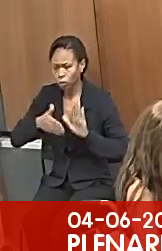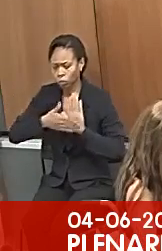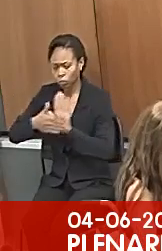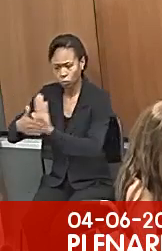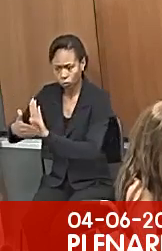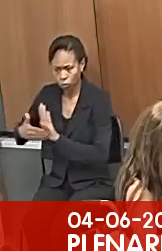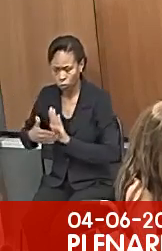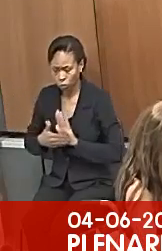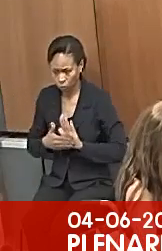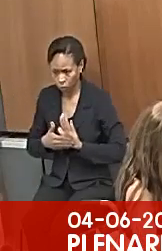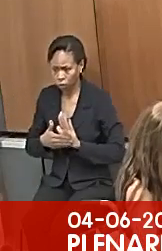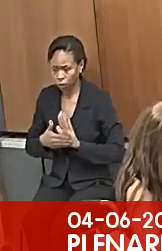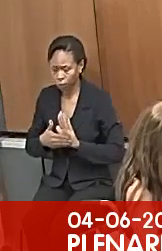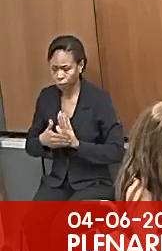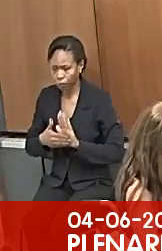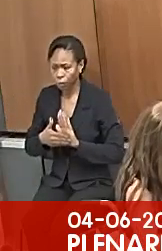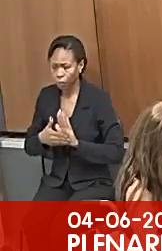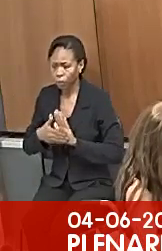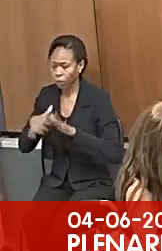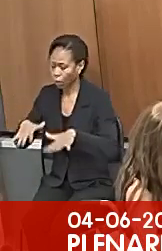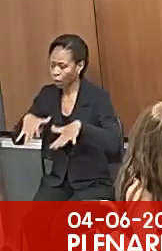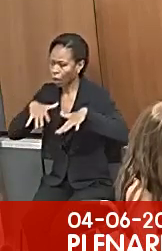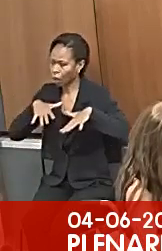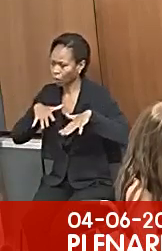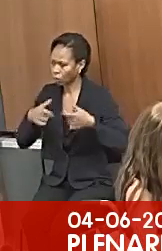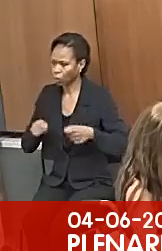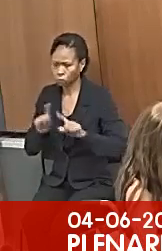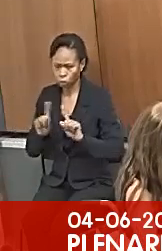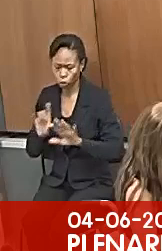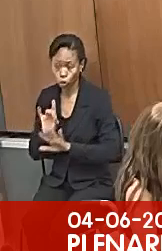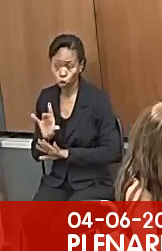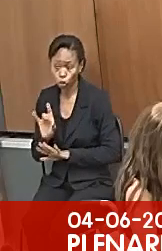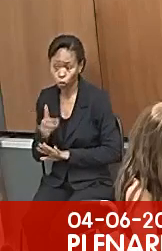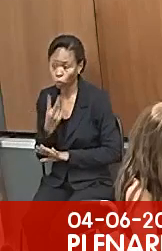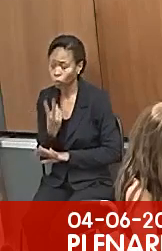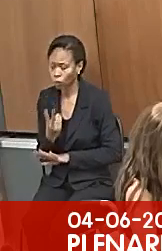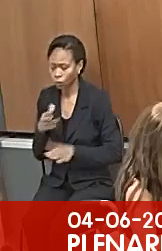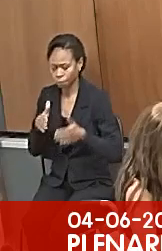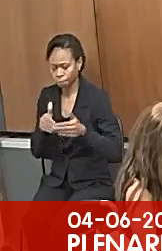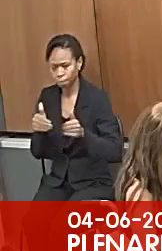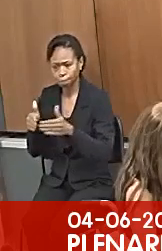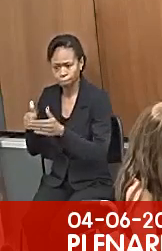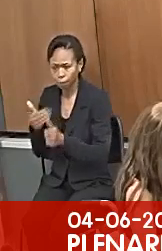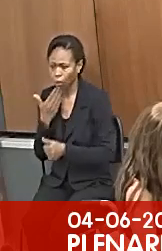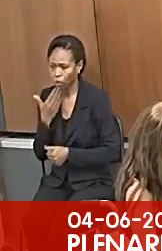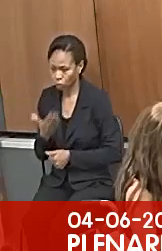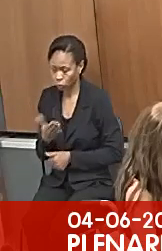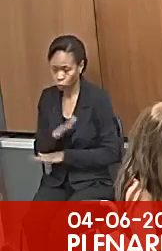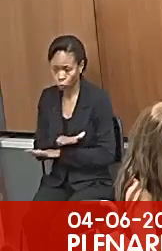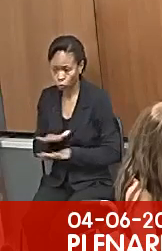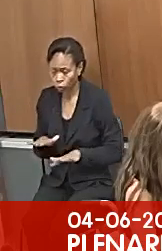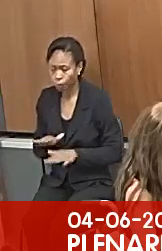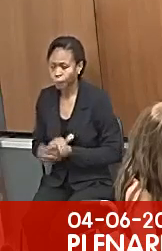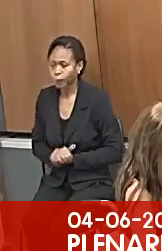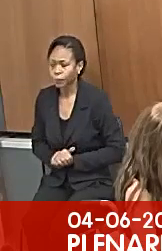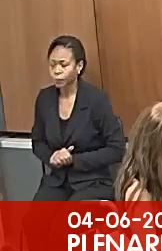que dispensam apreciação do plenário. São só dois requerimentos aqui, rapidamente. Eu vou passar à presidência, que os